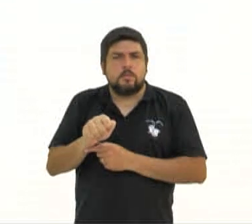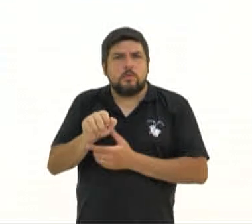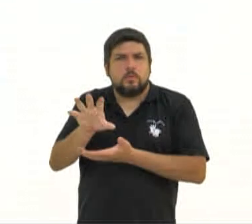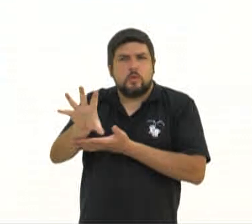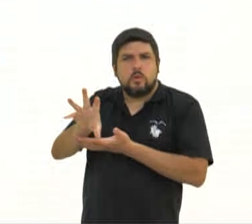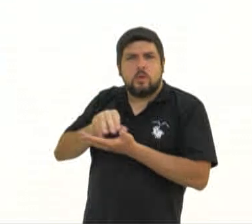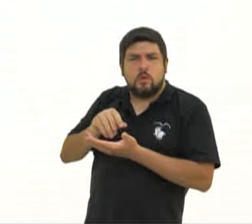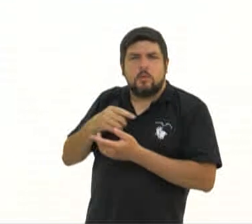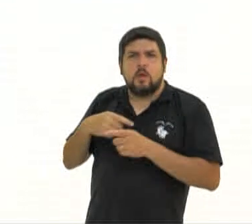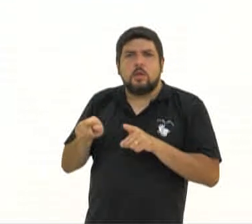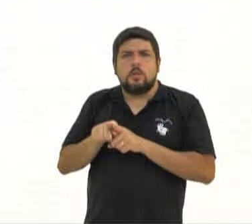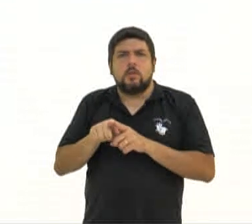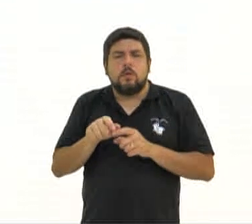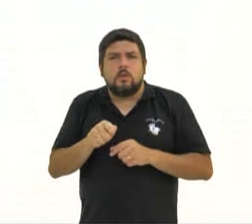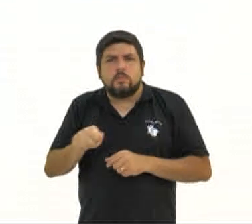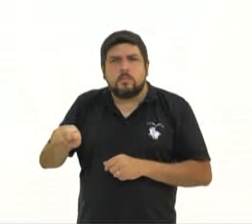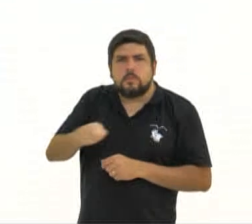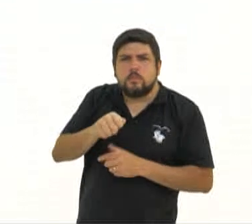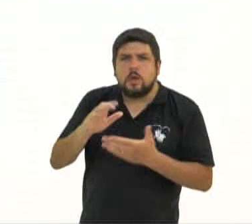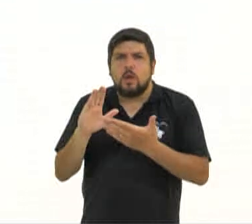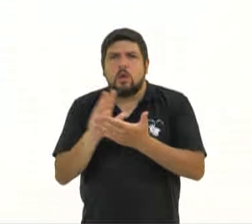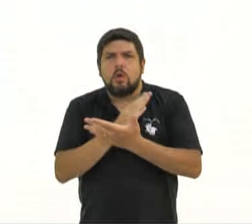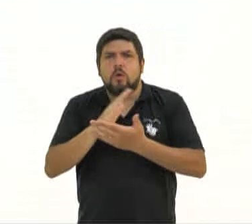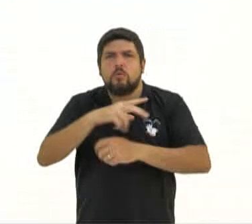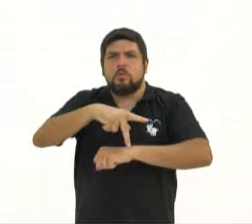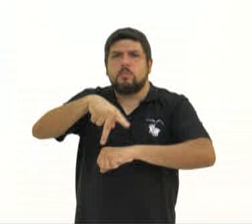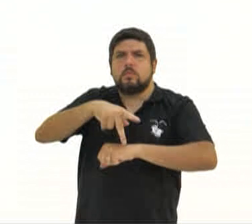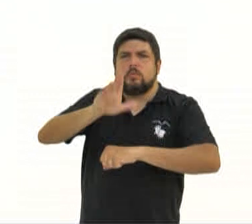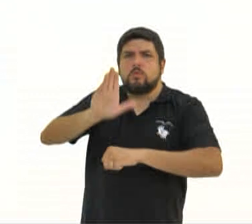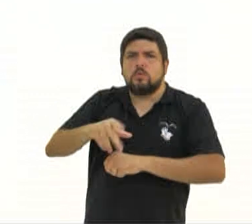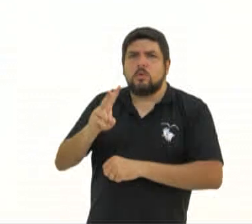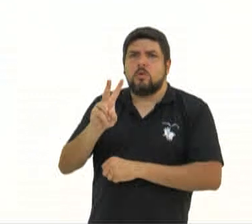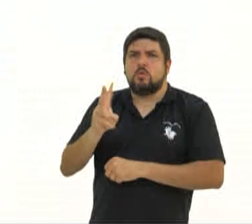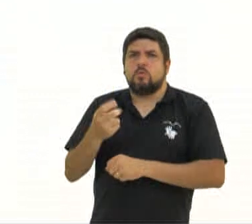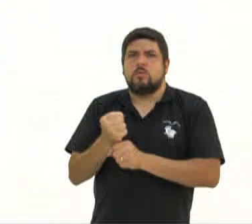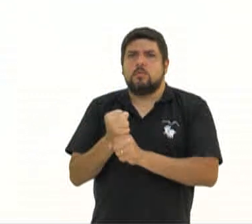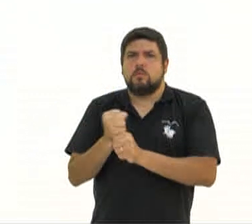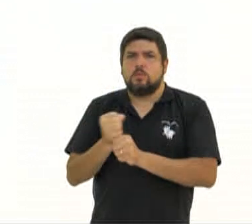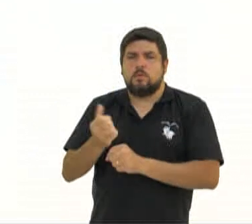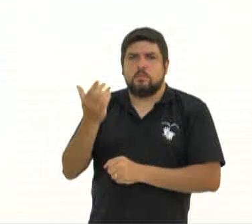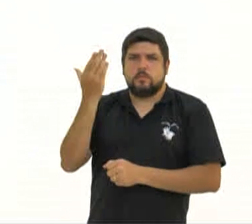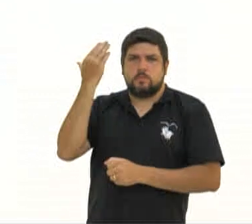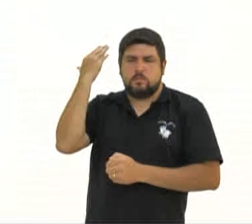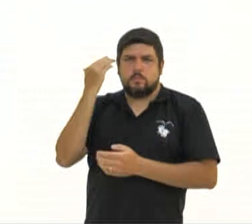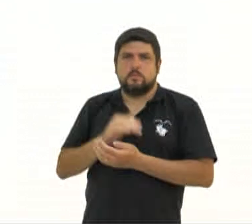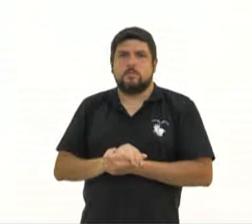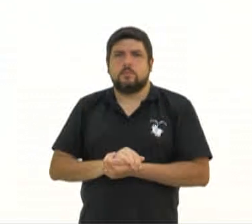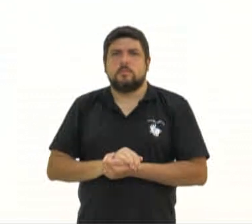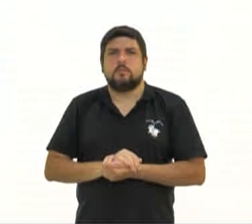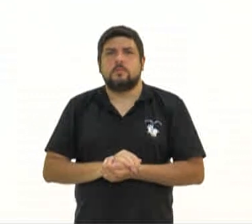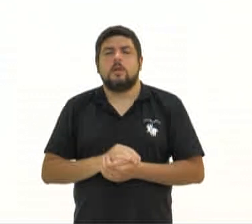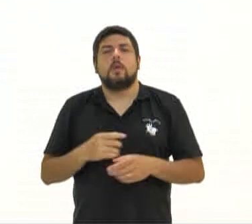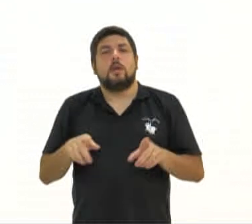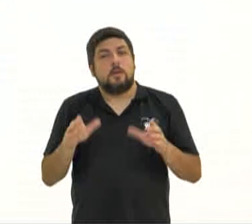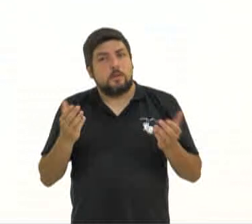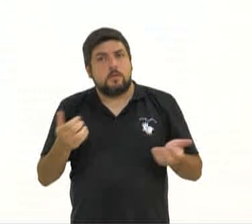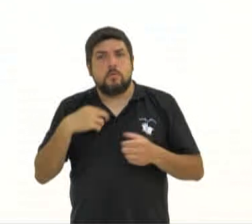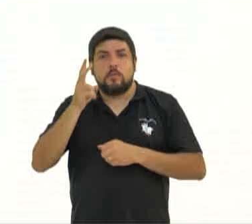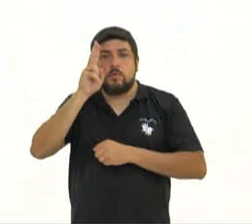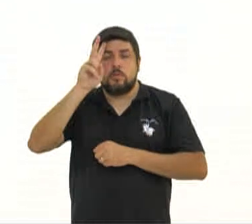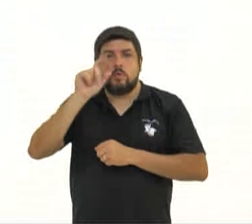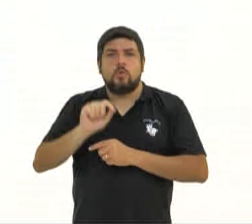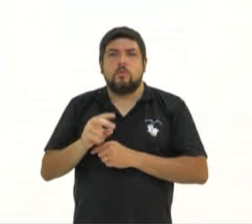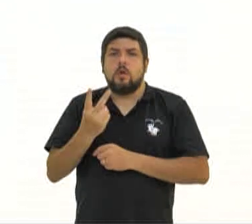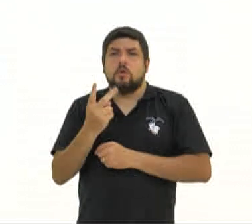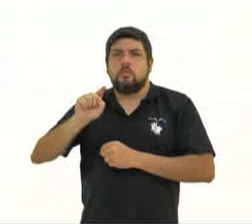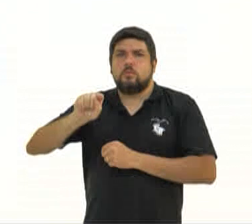uma espécie de raquete, né, eram realizadas em alguns países há mais de 2.000 anos, né? Então algumas manifestações de história de jogos de raquete, né, ocorreu há mais de